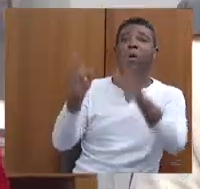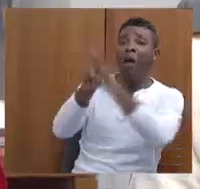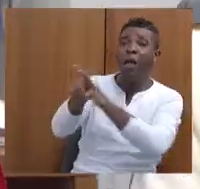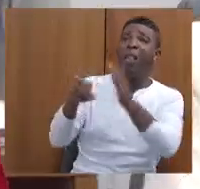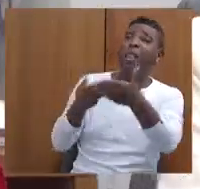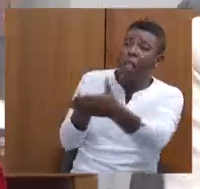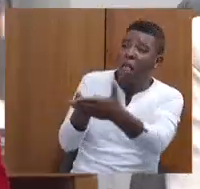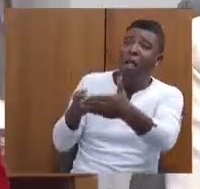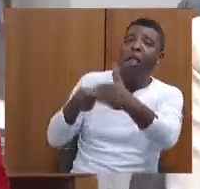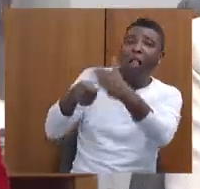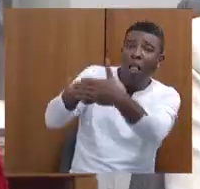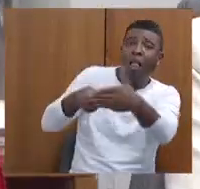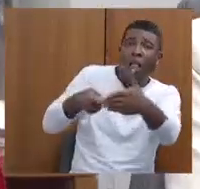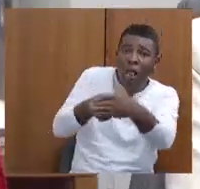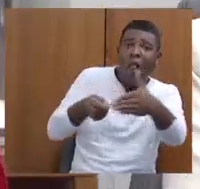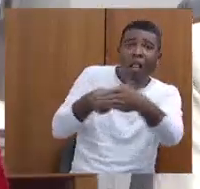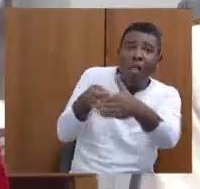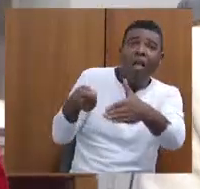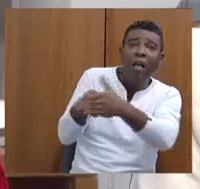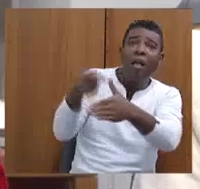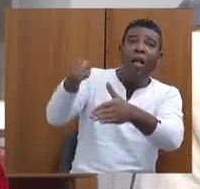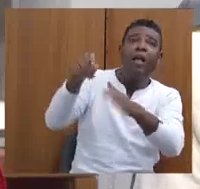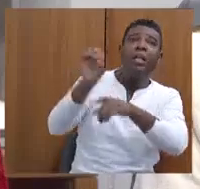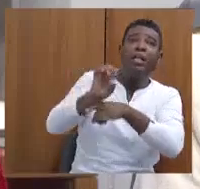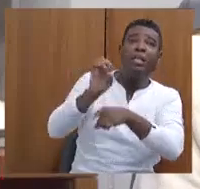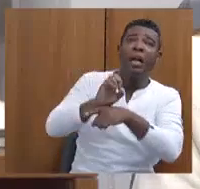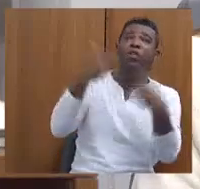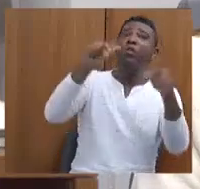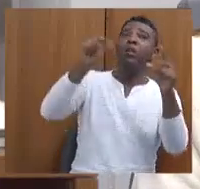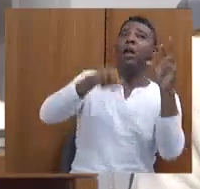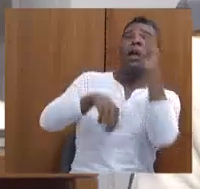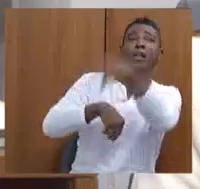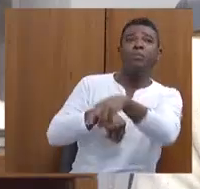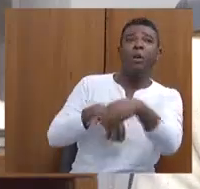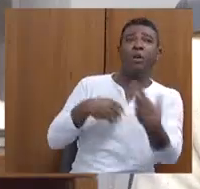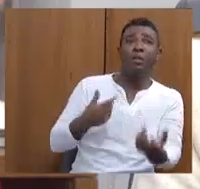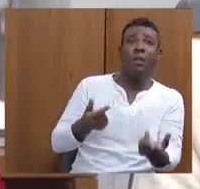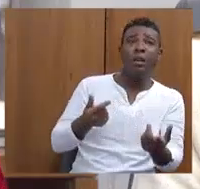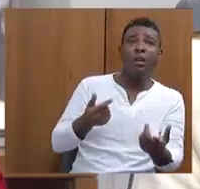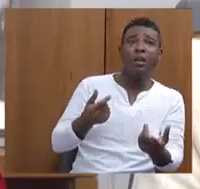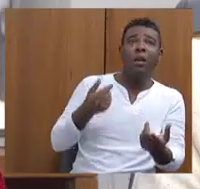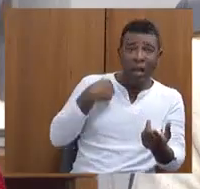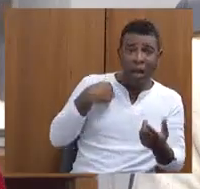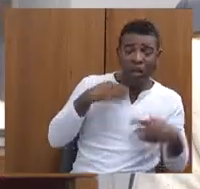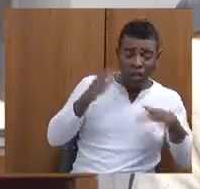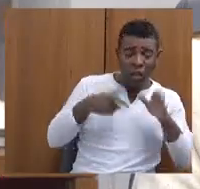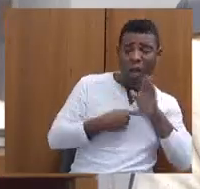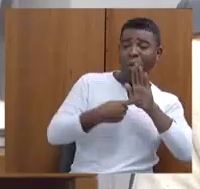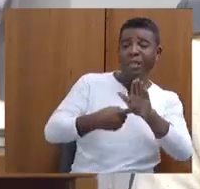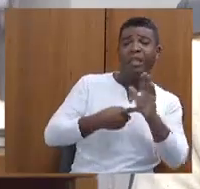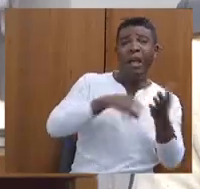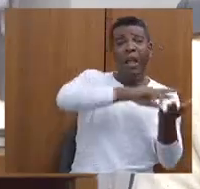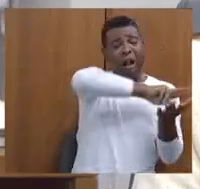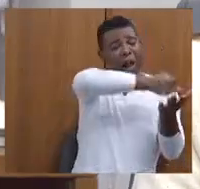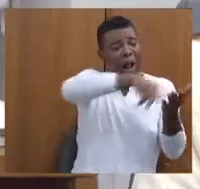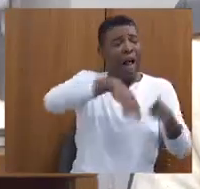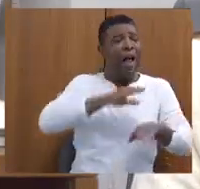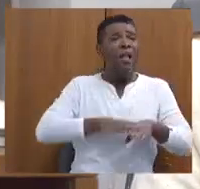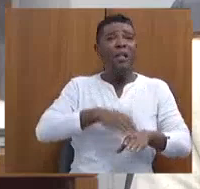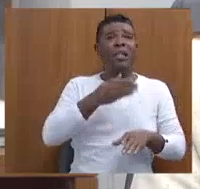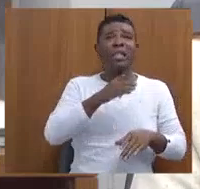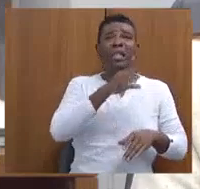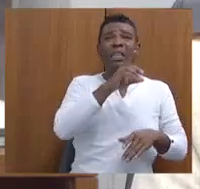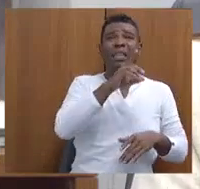Estado ambientais é que não tem resposta tanto é que eu apresentei dezenas requerimentos aqui foi a prefeitura